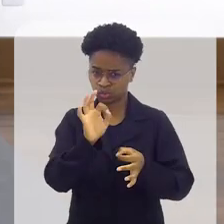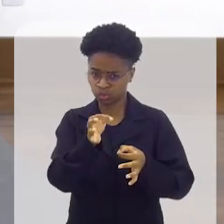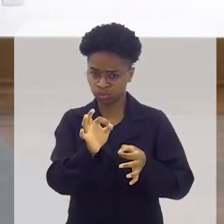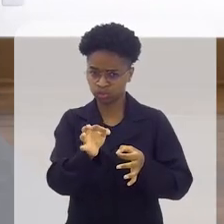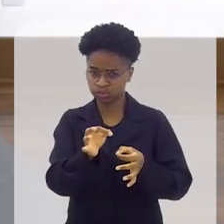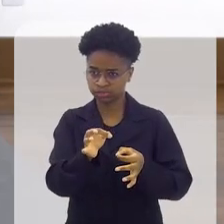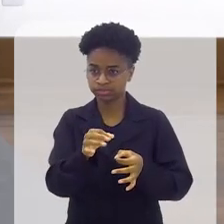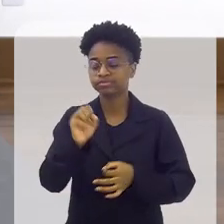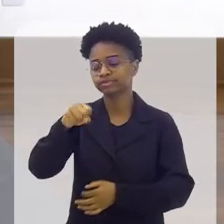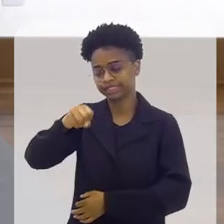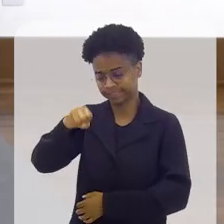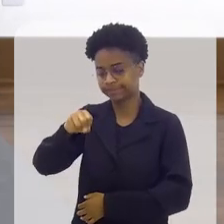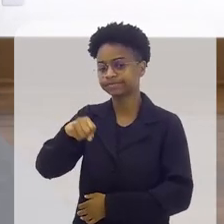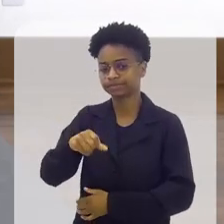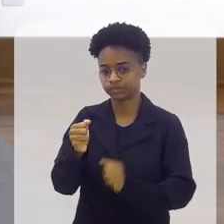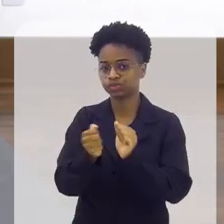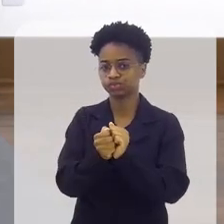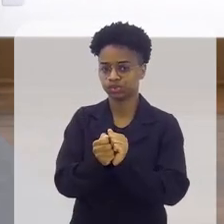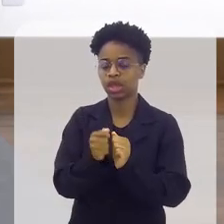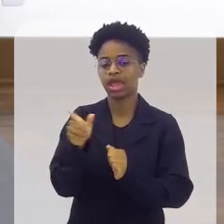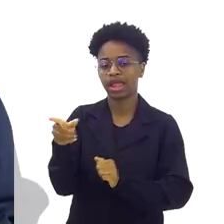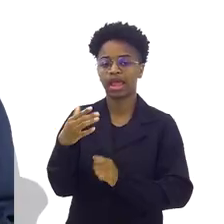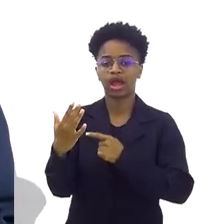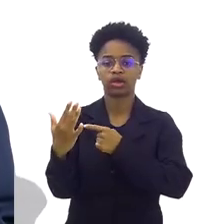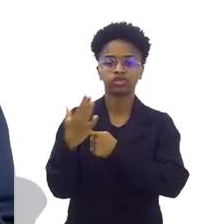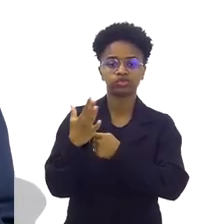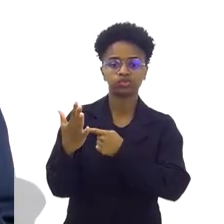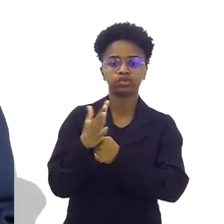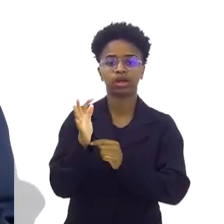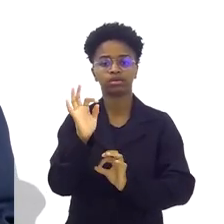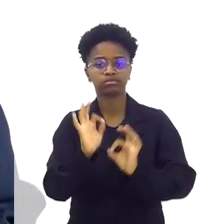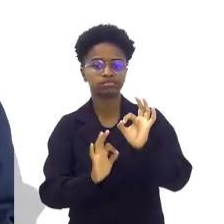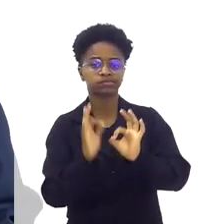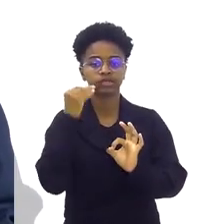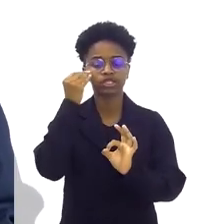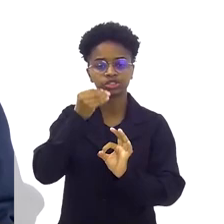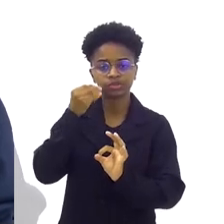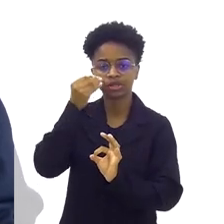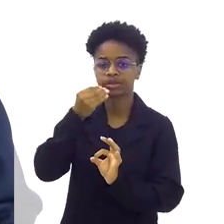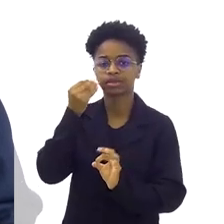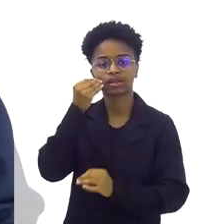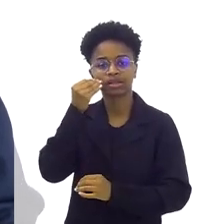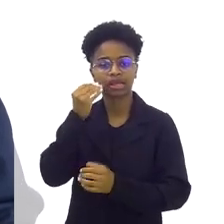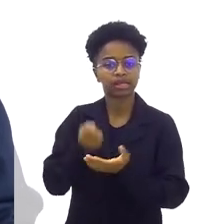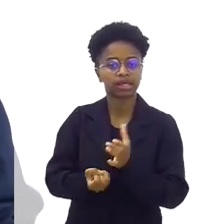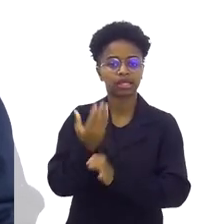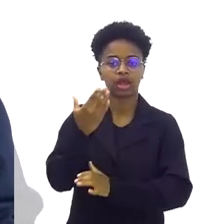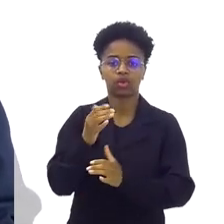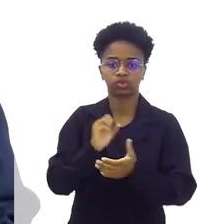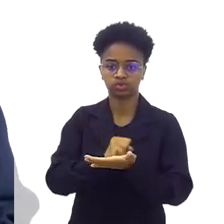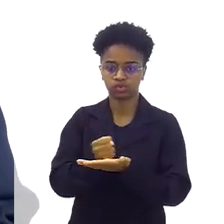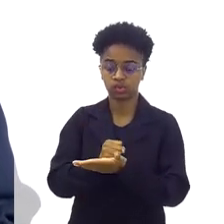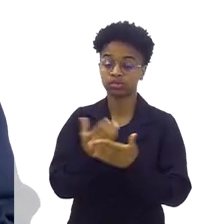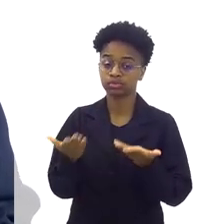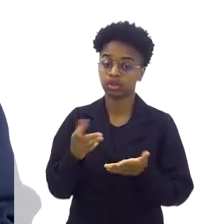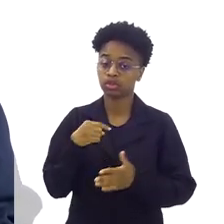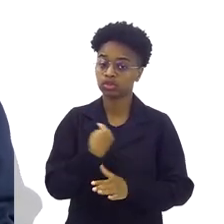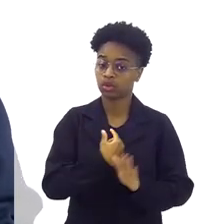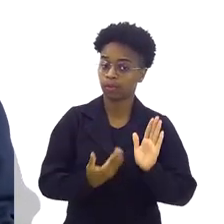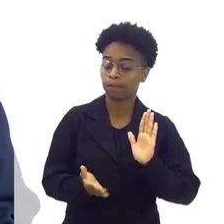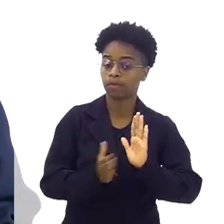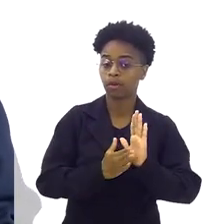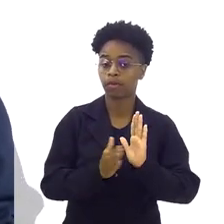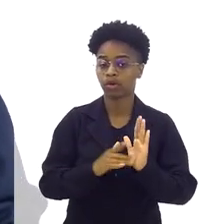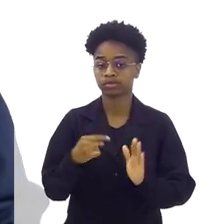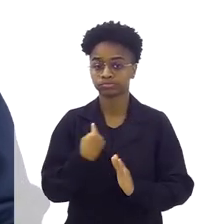ele será um dos jogadores para ver se está Ele traz correto junto, ou não. ele é uma das pessoas que vai ajudar a gente a construir a experiência de fazer o jogo. Então, a